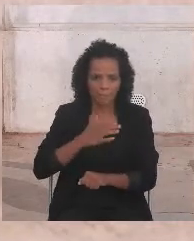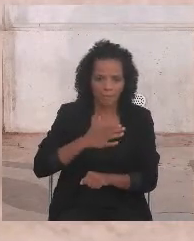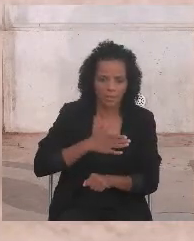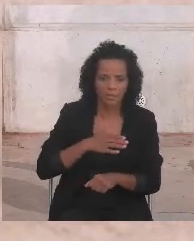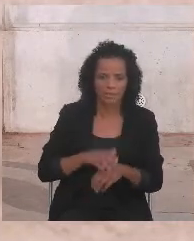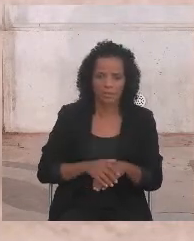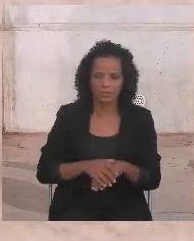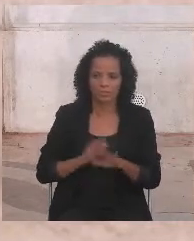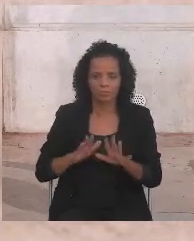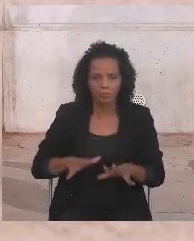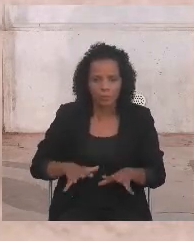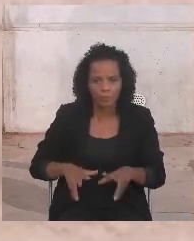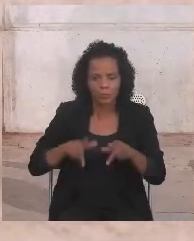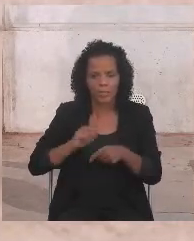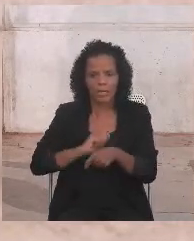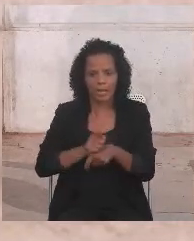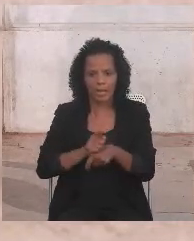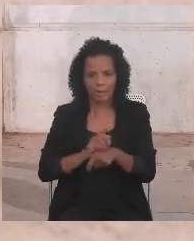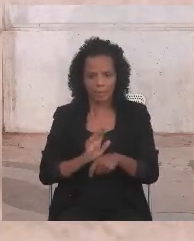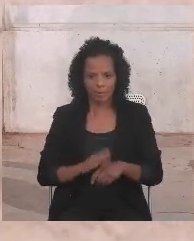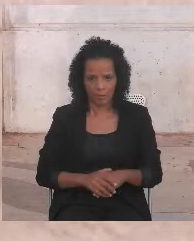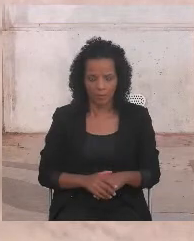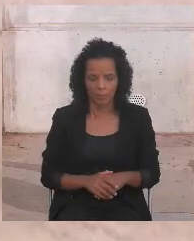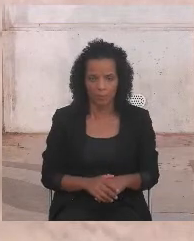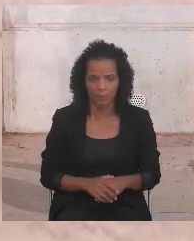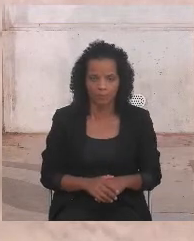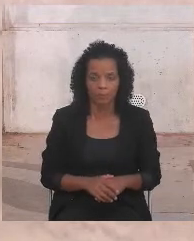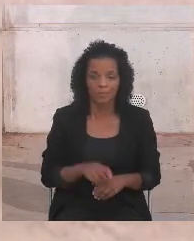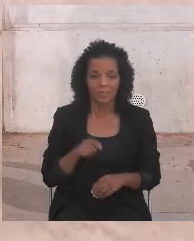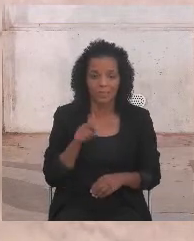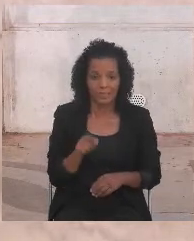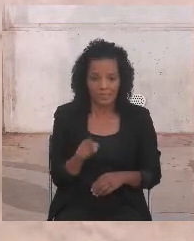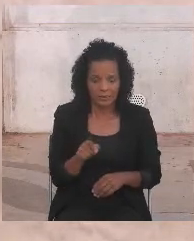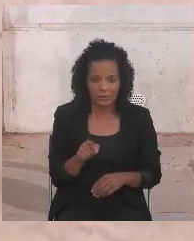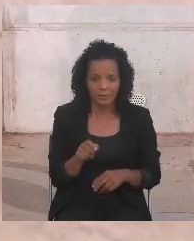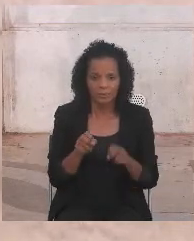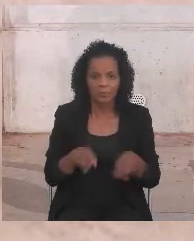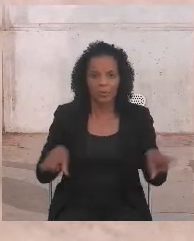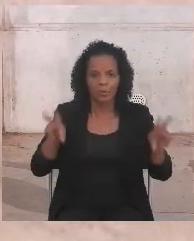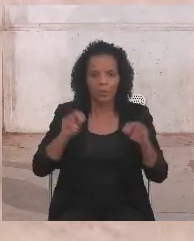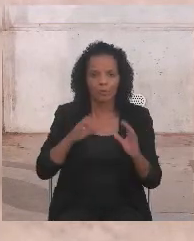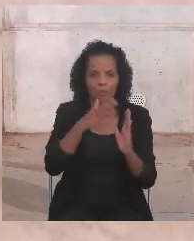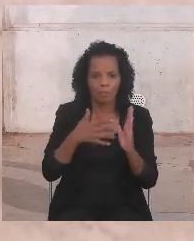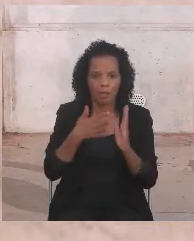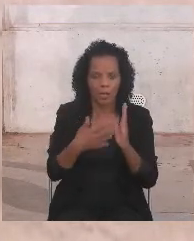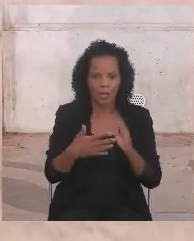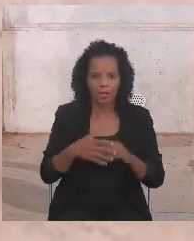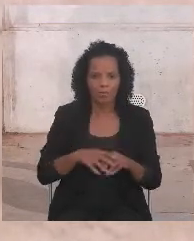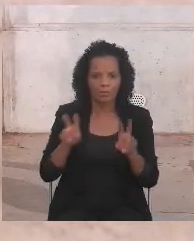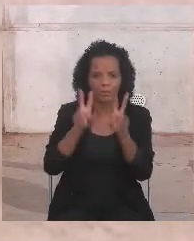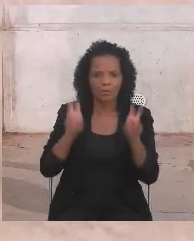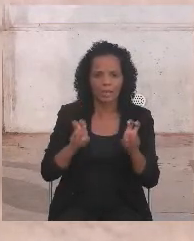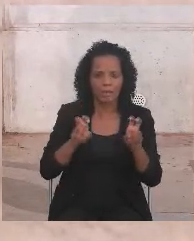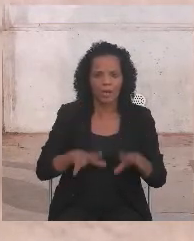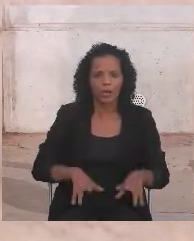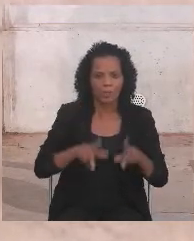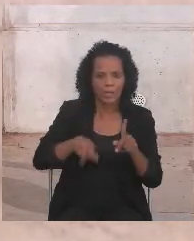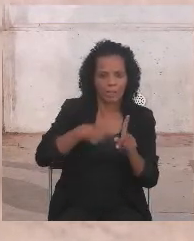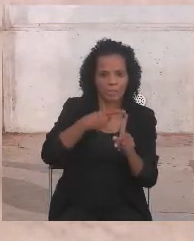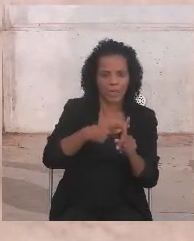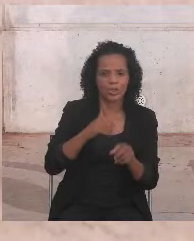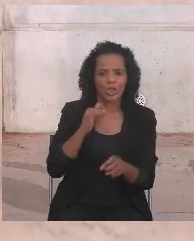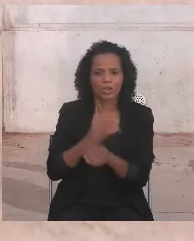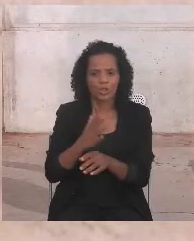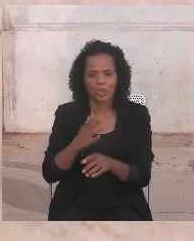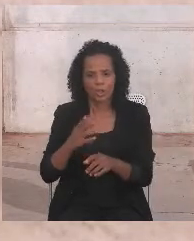a recuperar o mais rapidamente possível. E é aqui que entra um novo programa, o Recuperar Mais, e outras iniciativas de